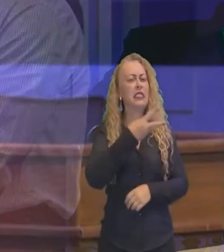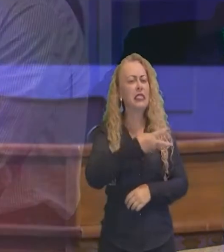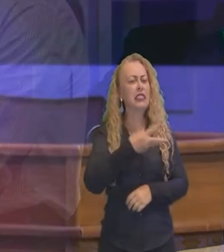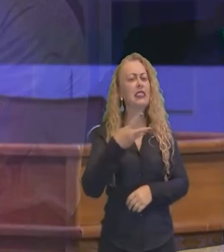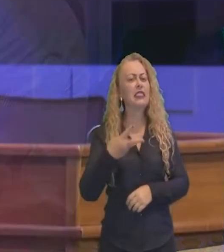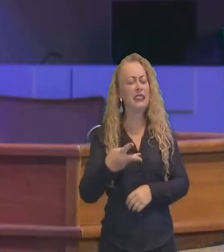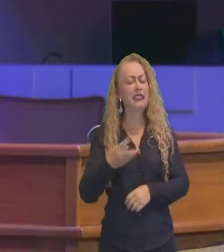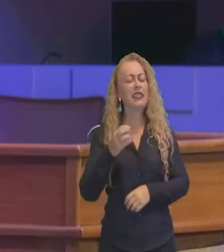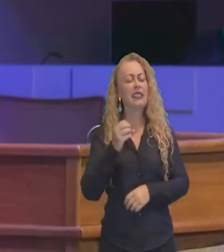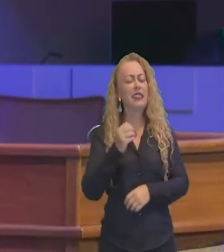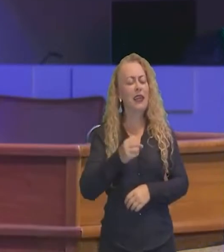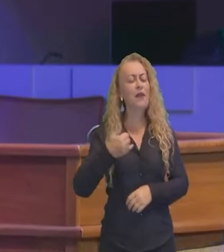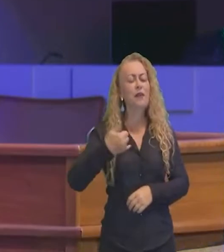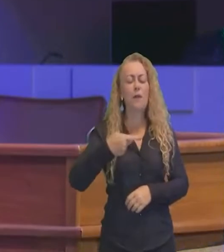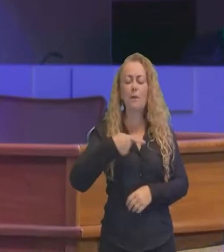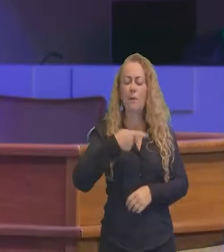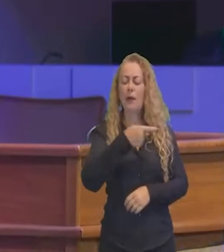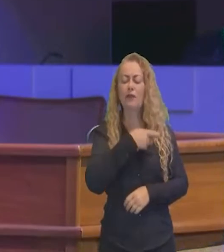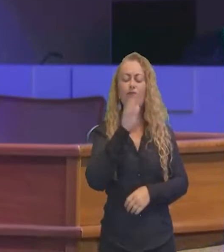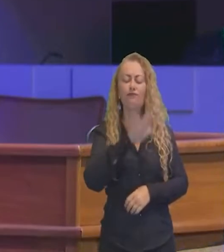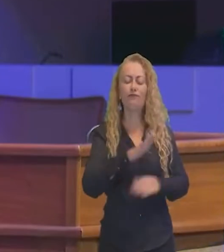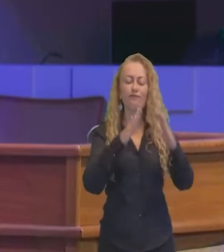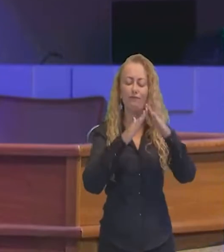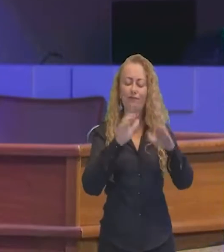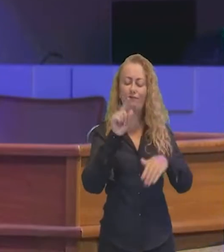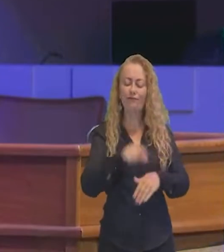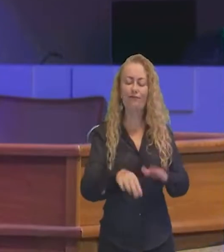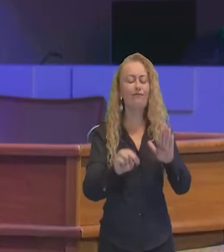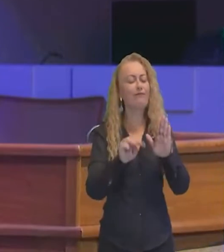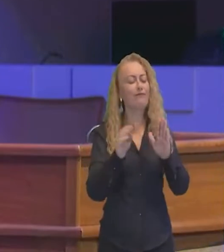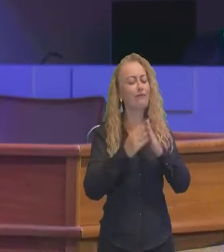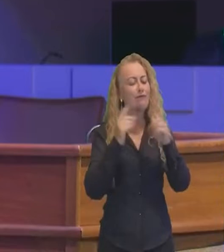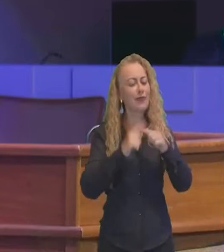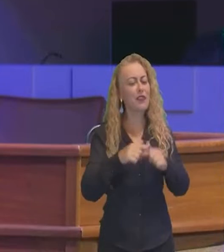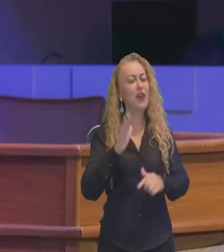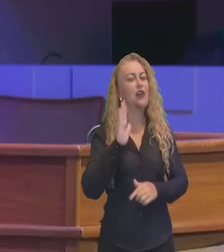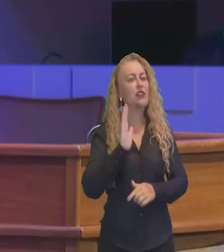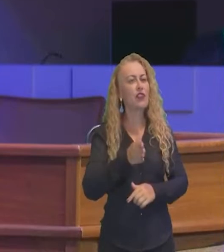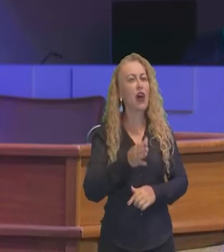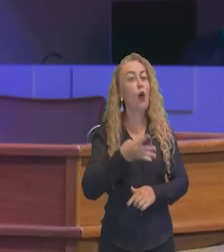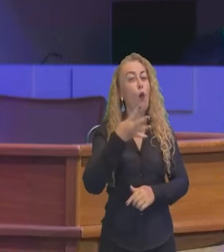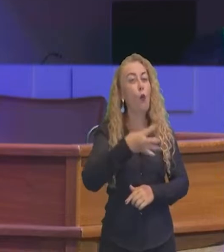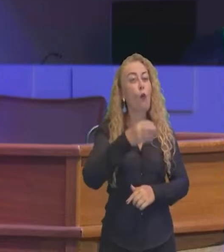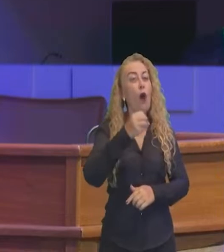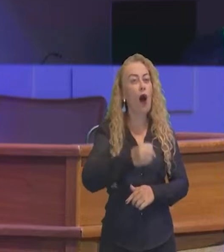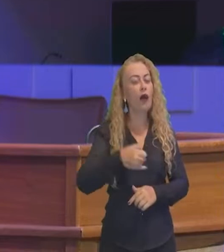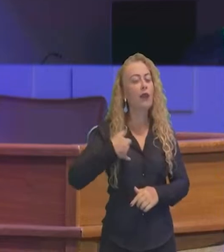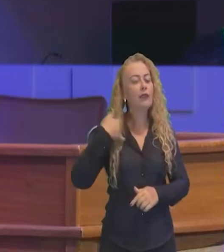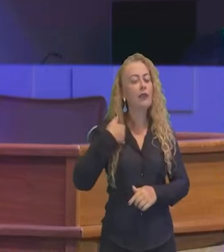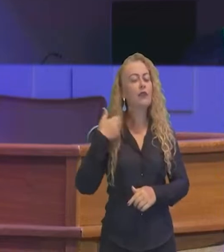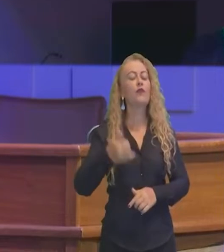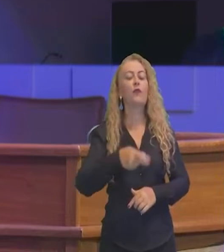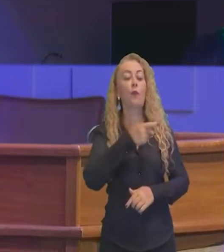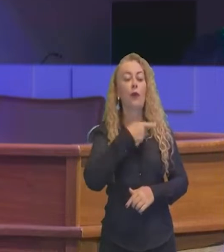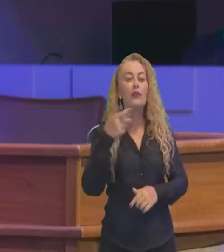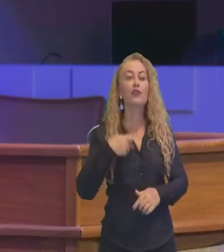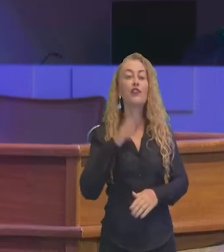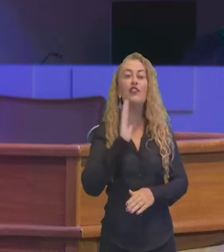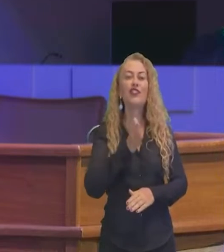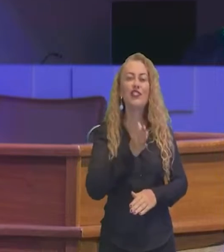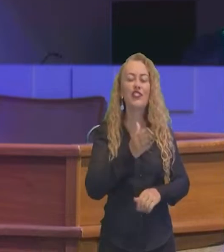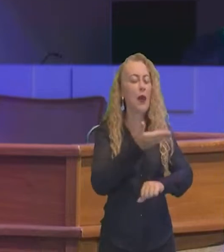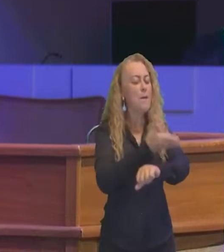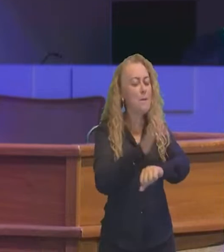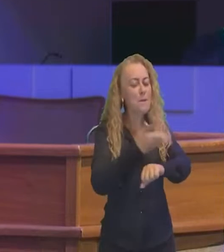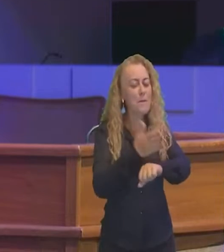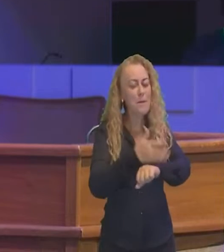a sua esposa mais uma vez, e há mais de 40 anos ele é pastor, e eu tive o privilégio de ter aula de prática